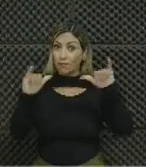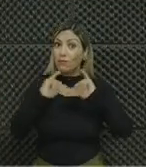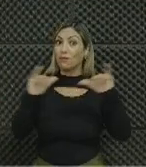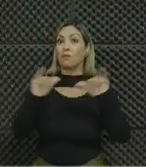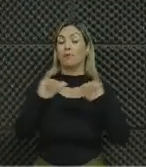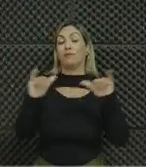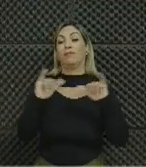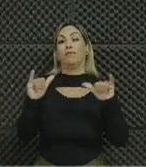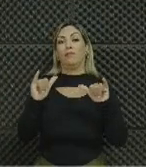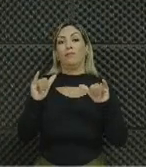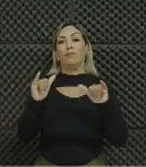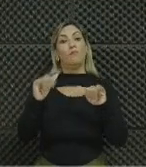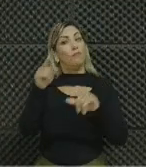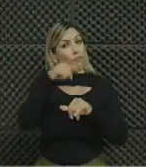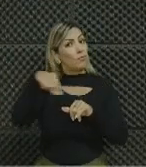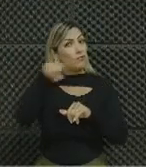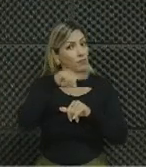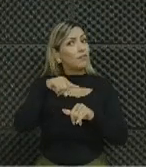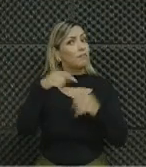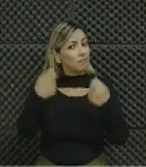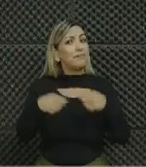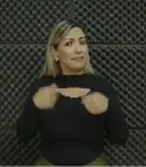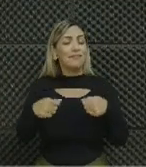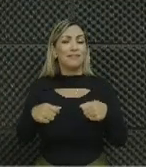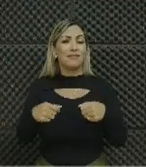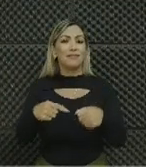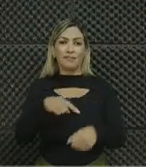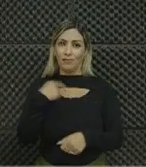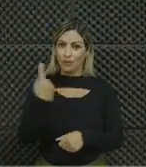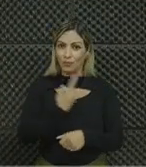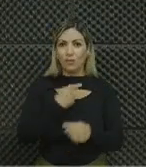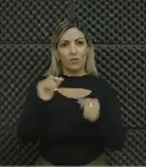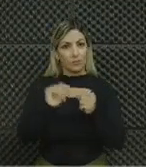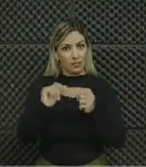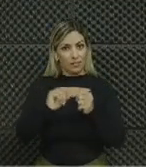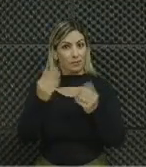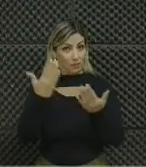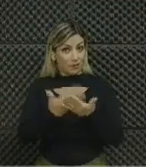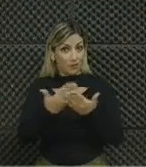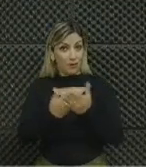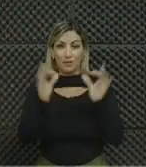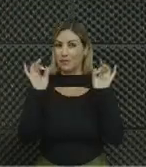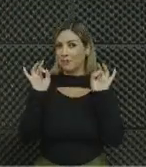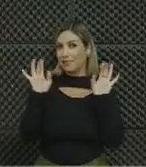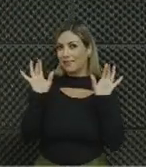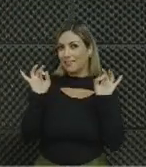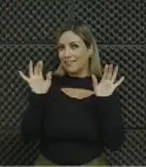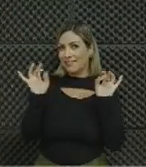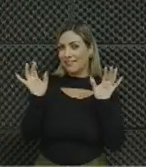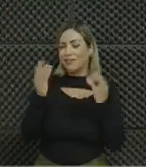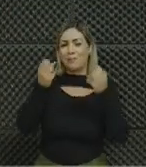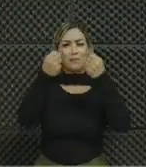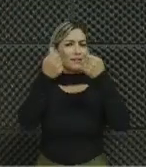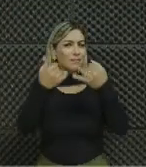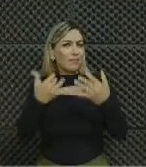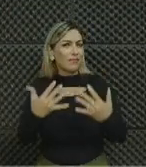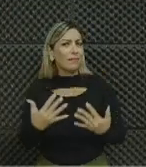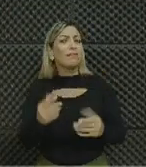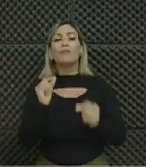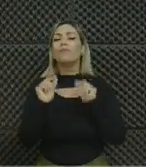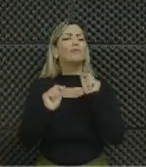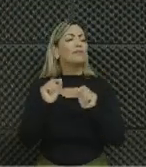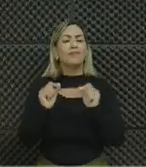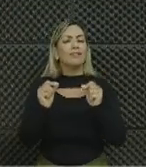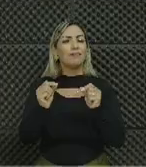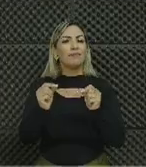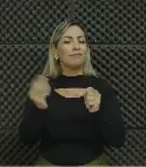informação sem chegar até vocês. E foi por isso que nós fizemos essa aula especial para falar sobre o quê,